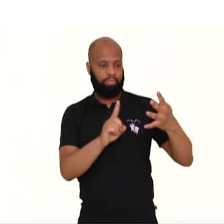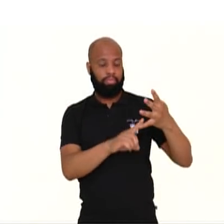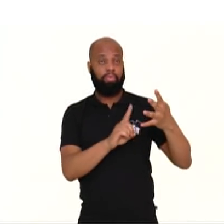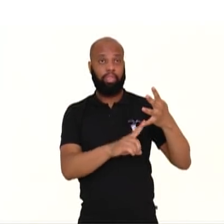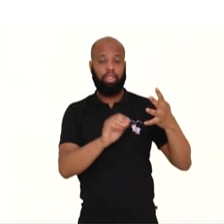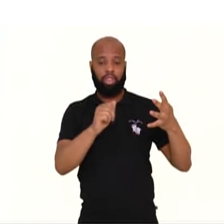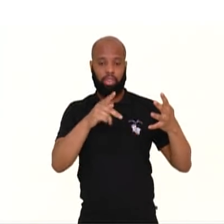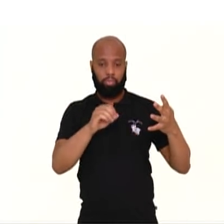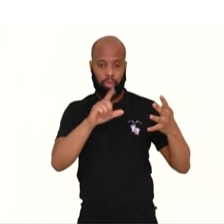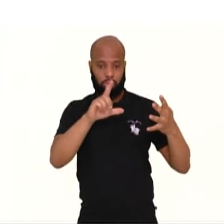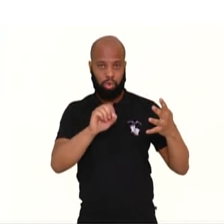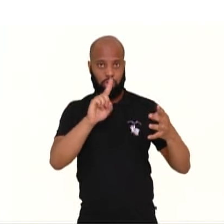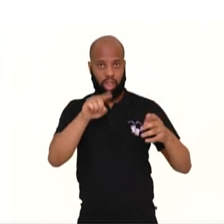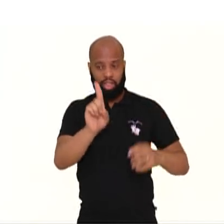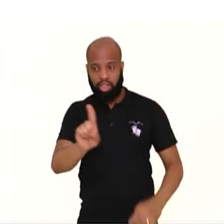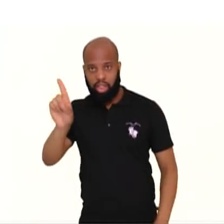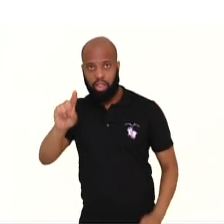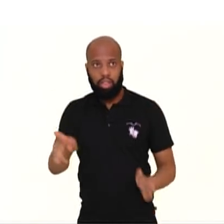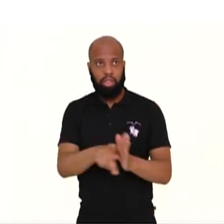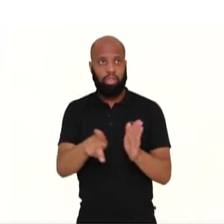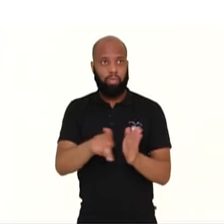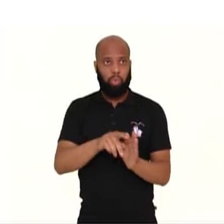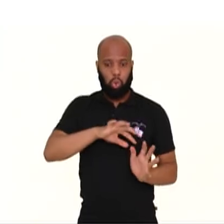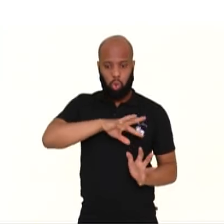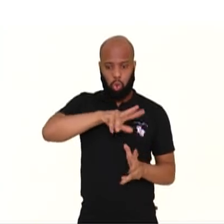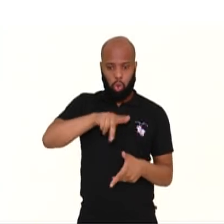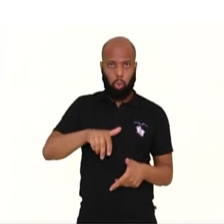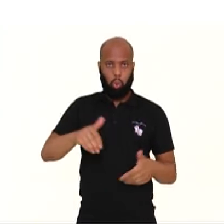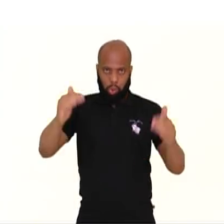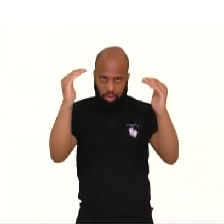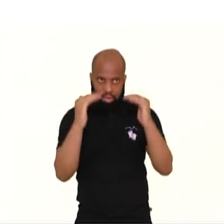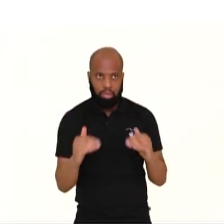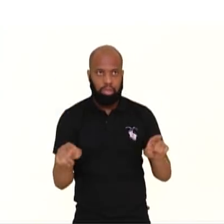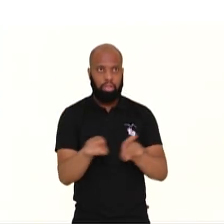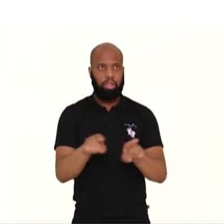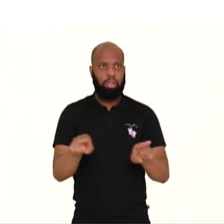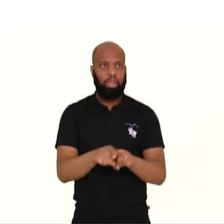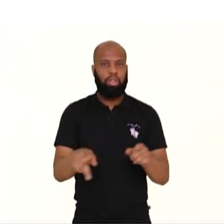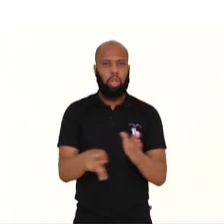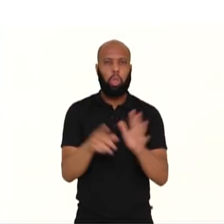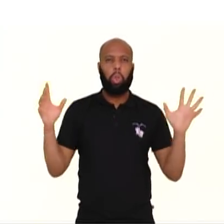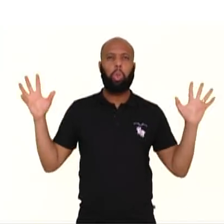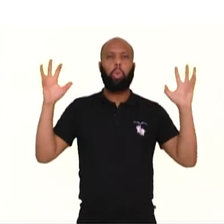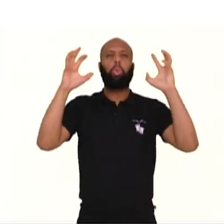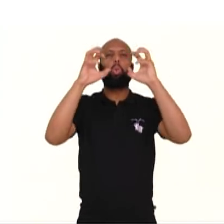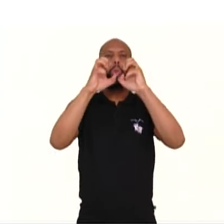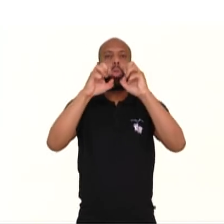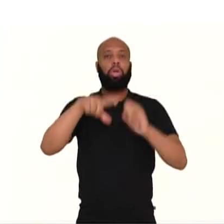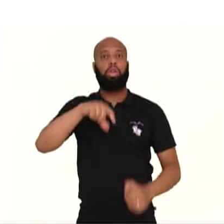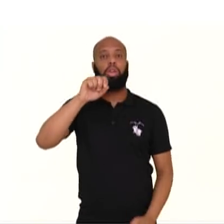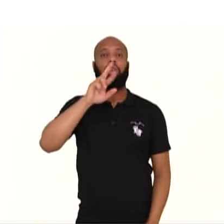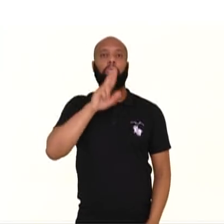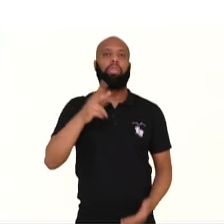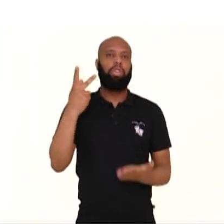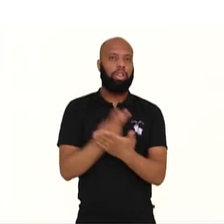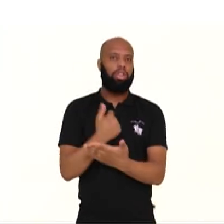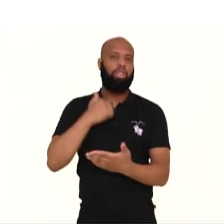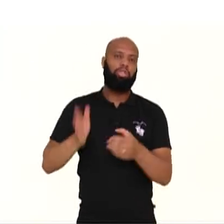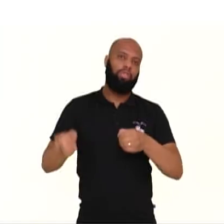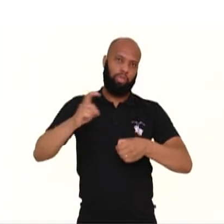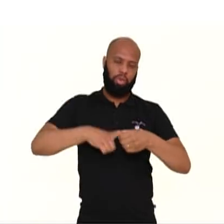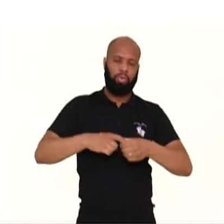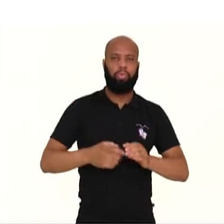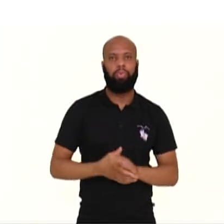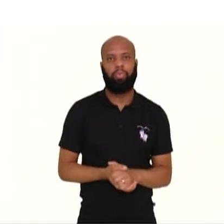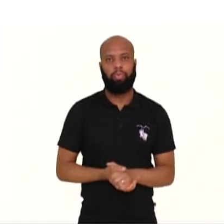D, Apolo, deus do mundo inferior e da escuridão. Aí logo voltamos com a correção.